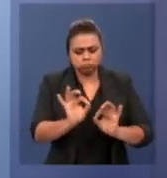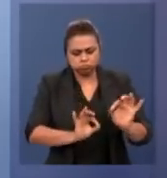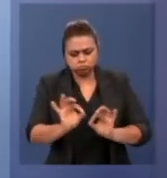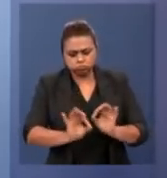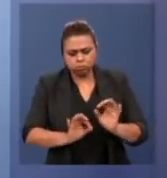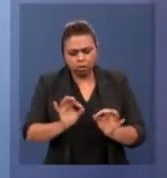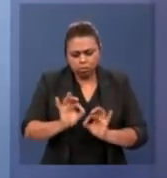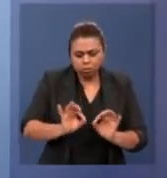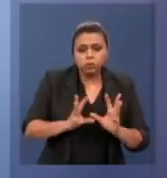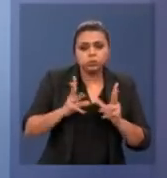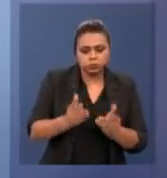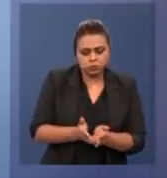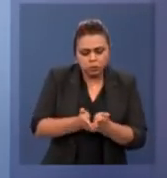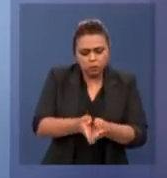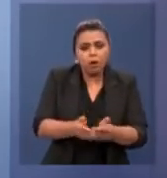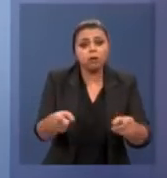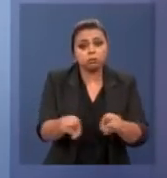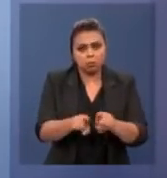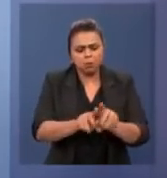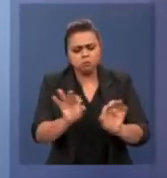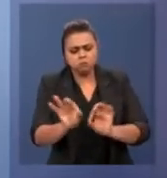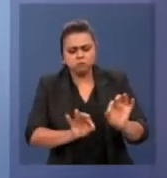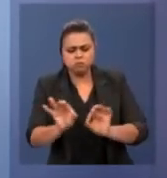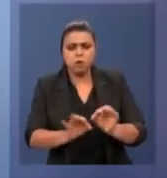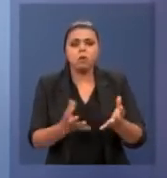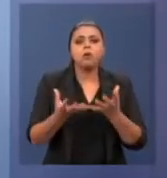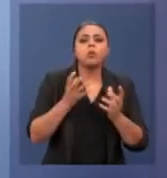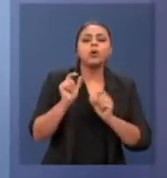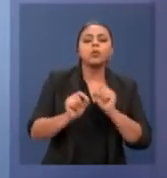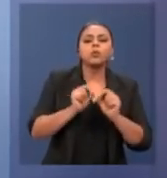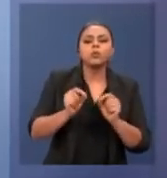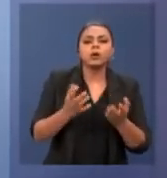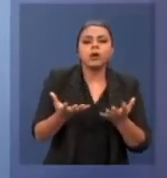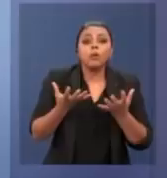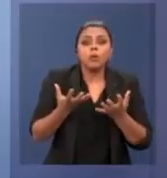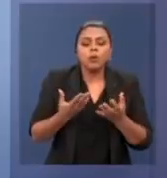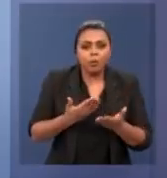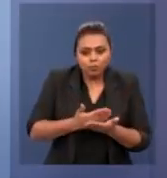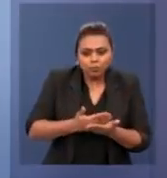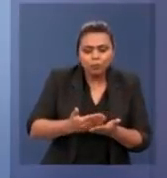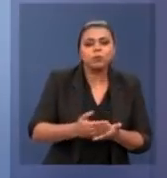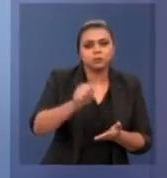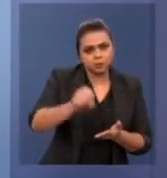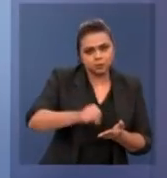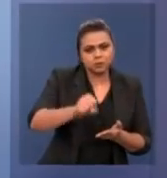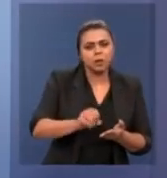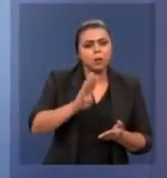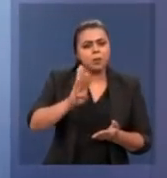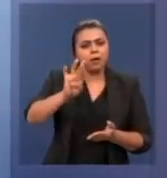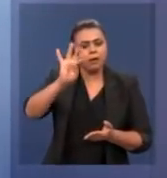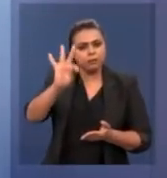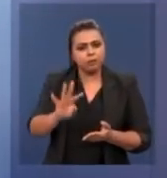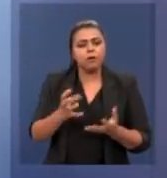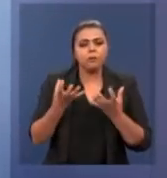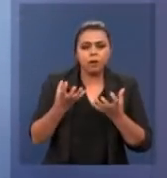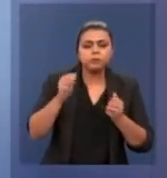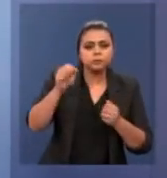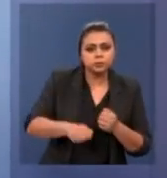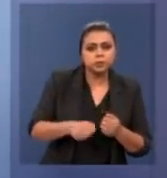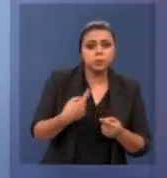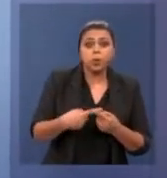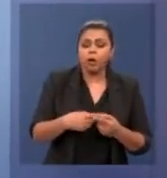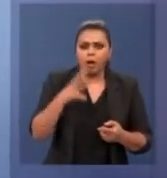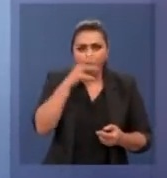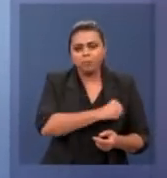e também da conviasa elaboramos o projeto eu quero é implantar a confiar e iniciar a implantação do brt que não se faz é